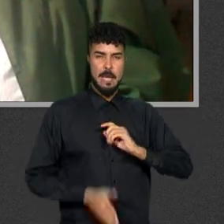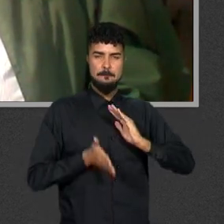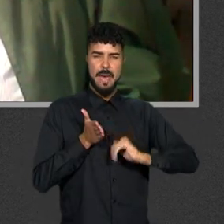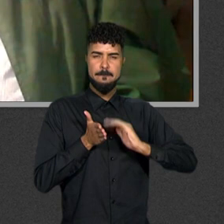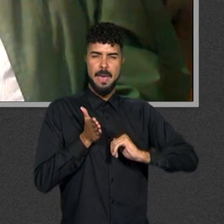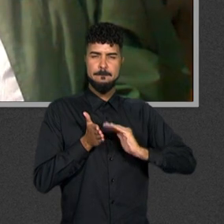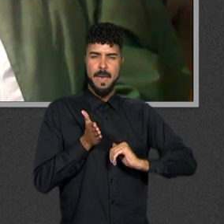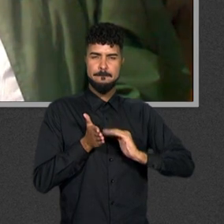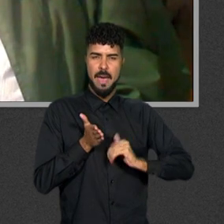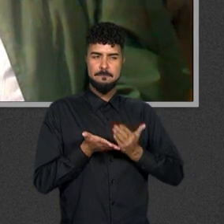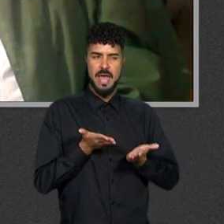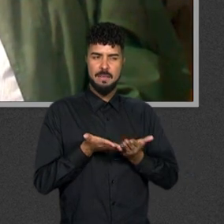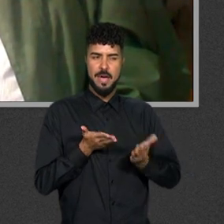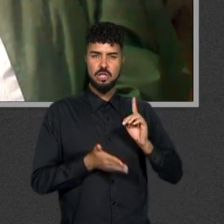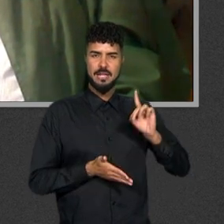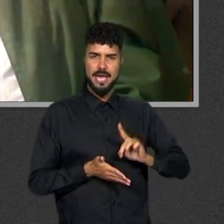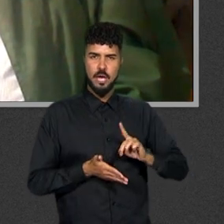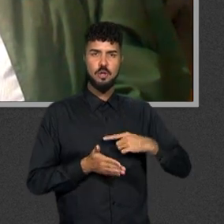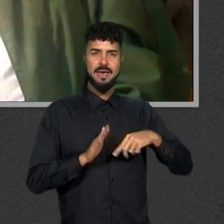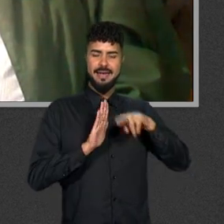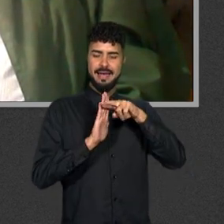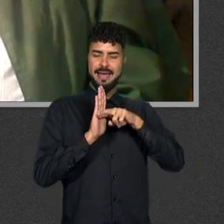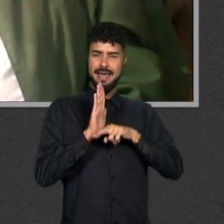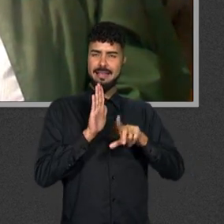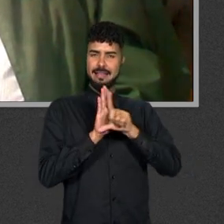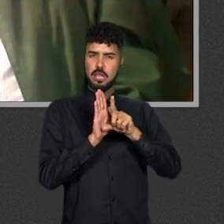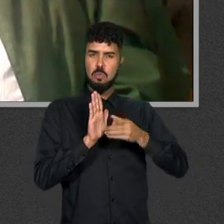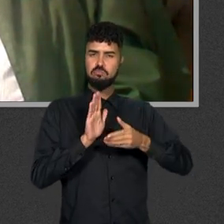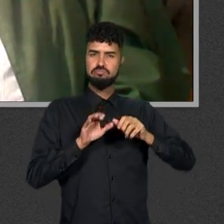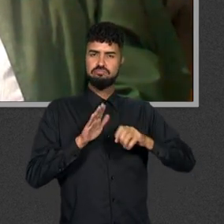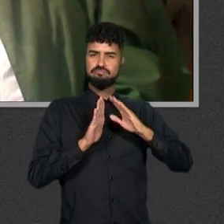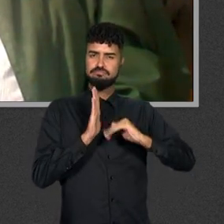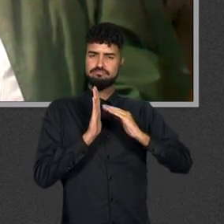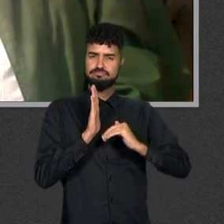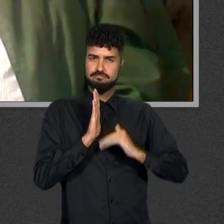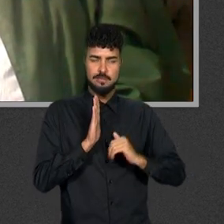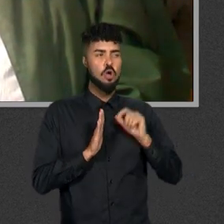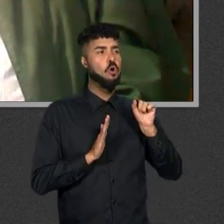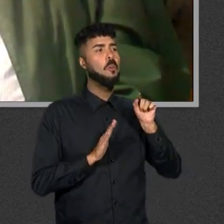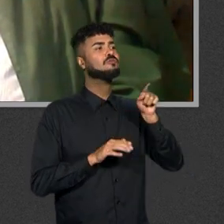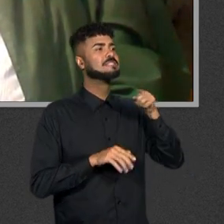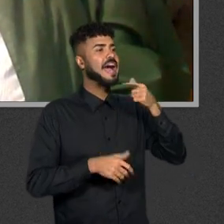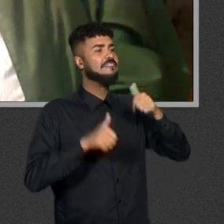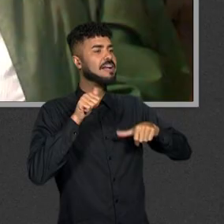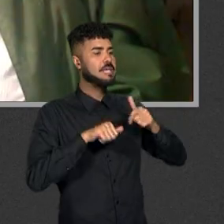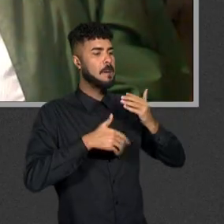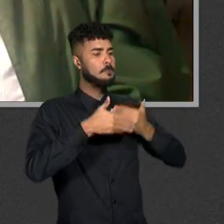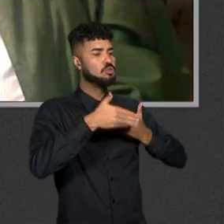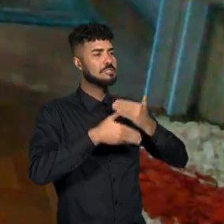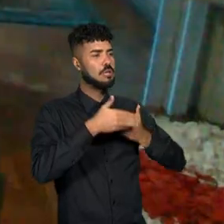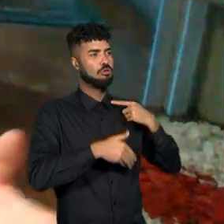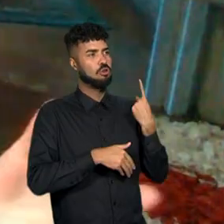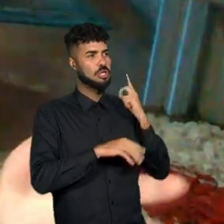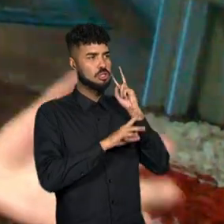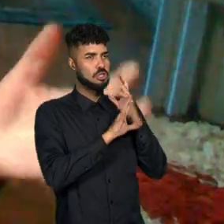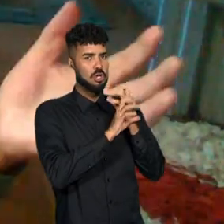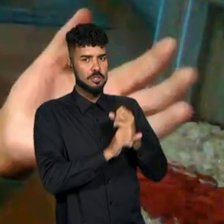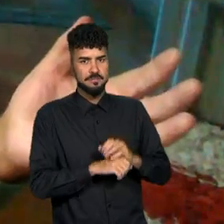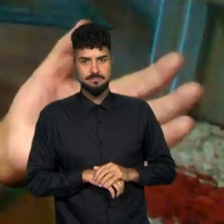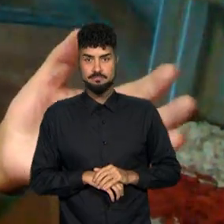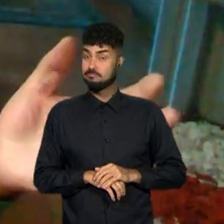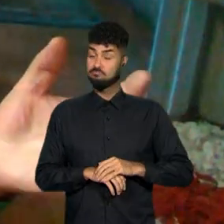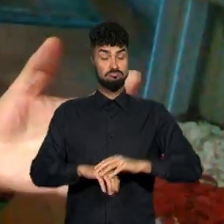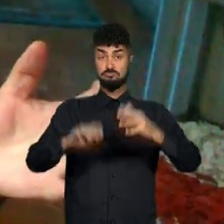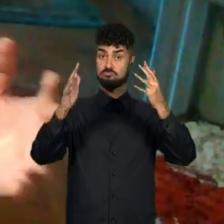e desregulamentação. Como você avalia esse processo recente da nossa história? Houve um